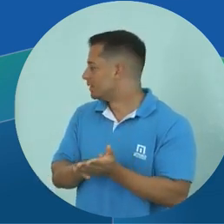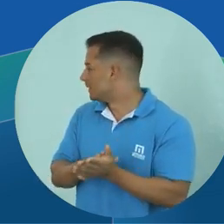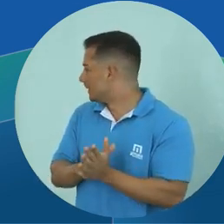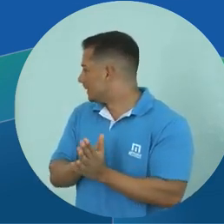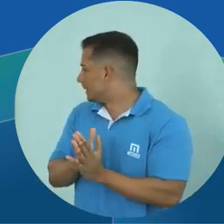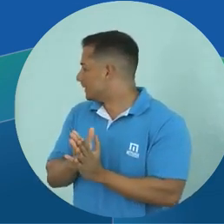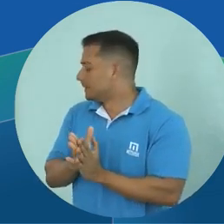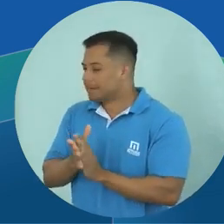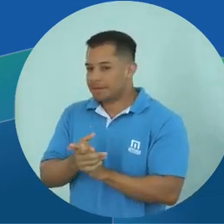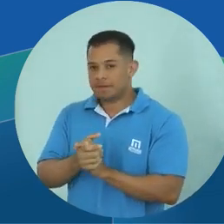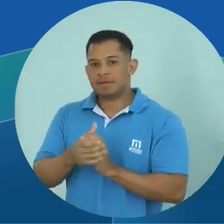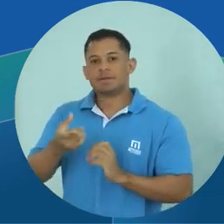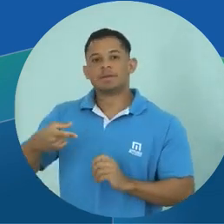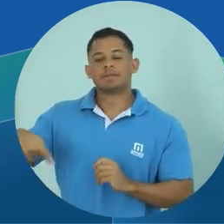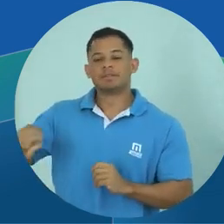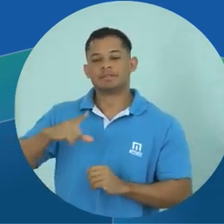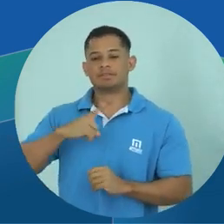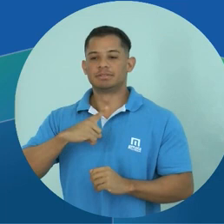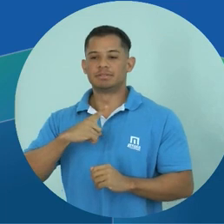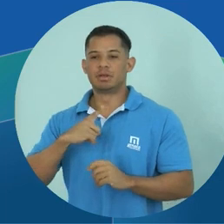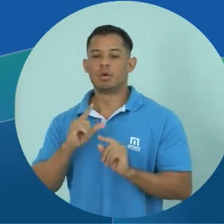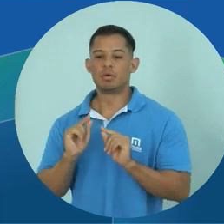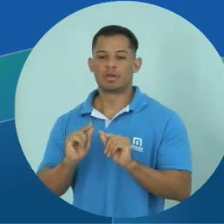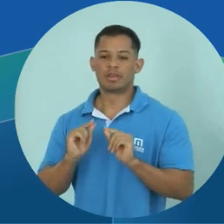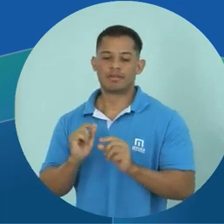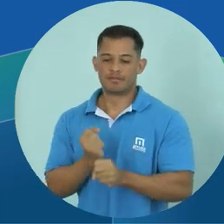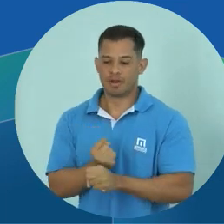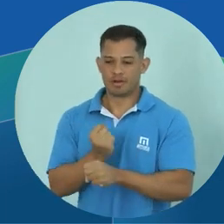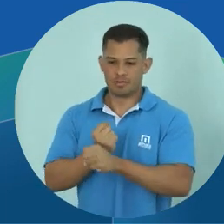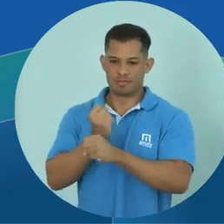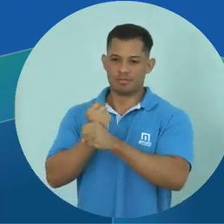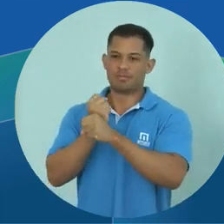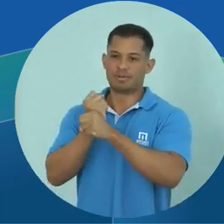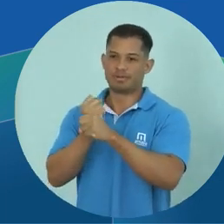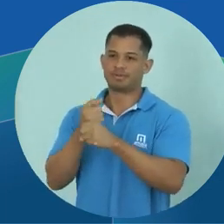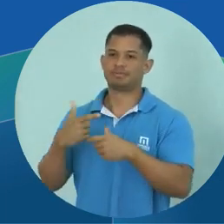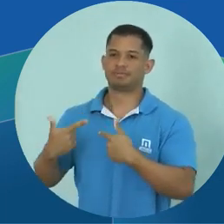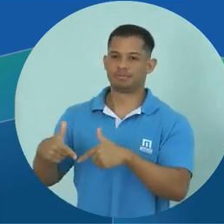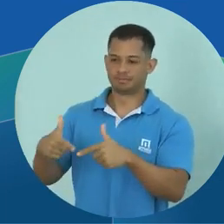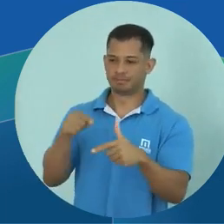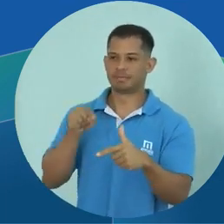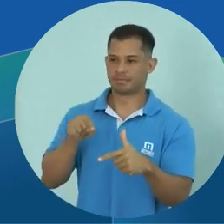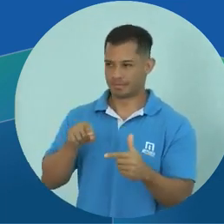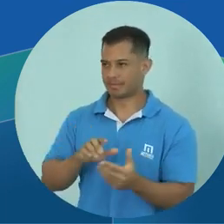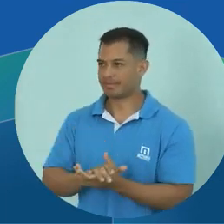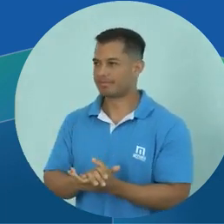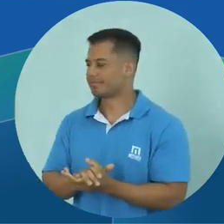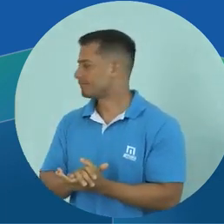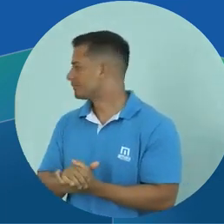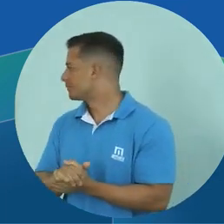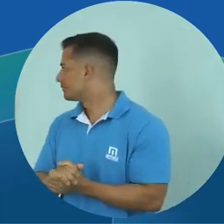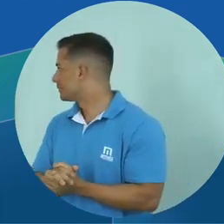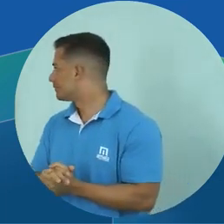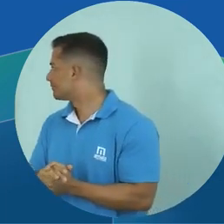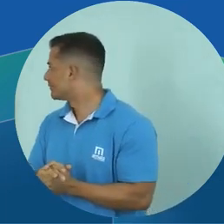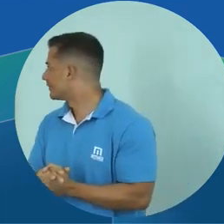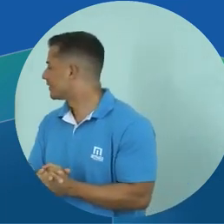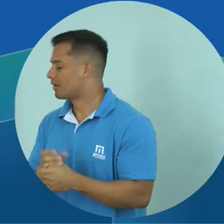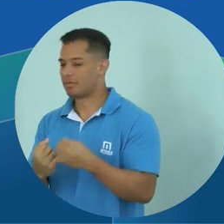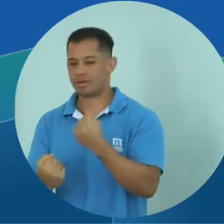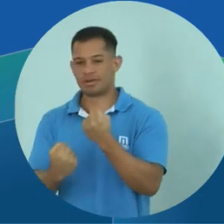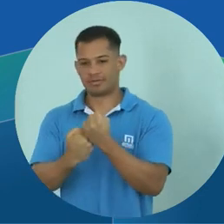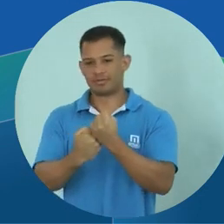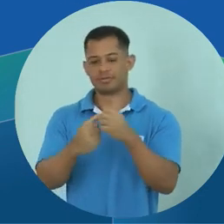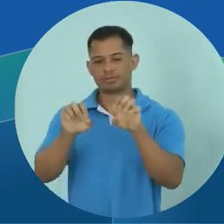ter essa noção do que foi a obra na sua execução, né? Então, é um reforço estrutural,